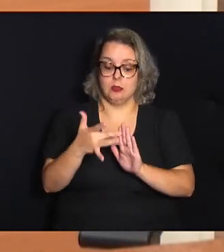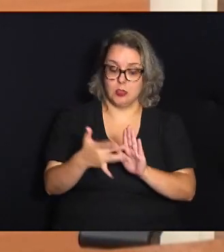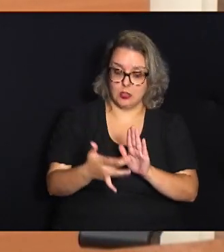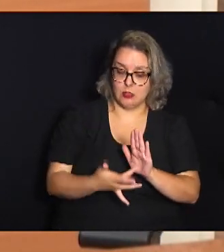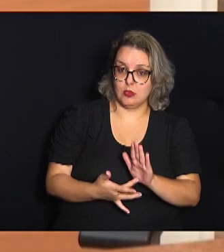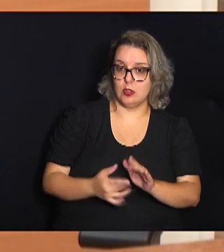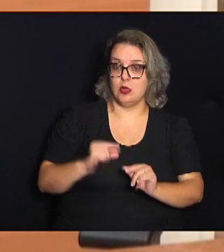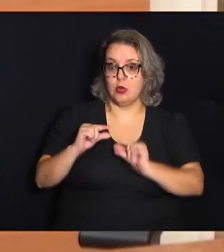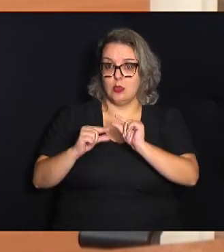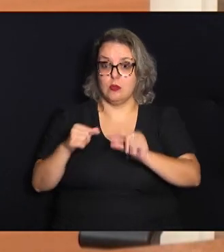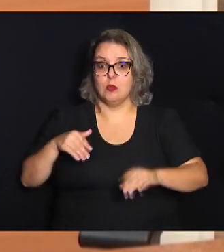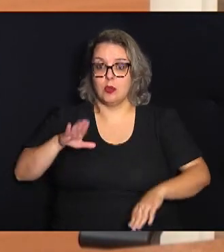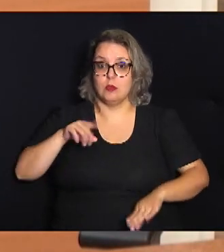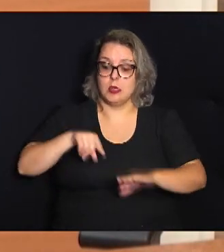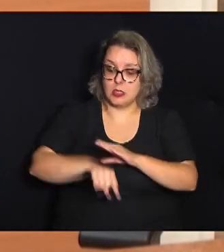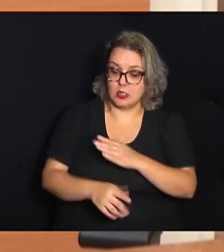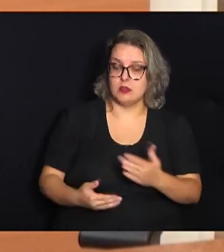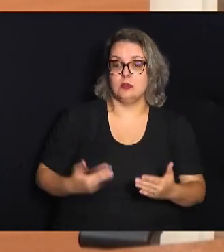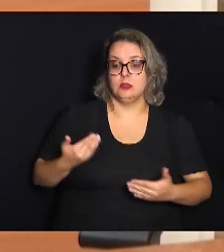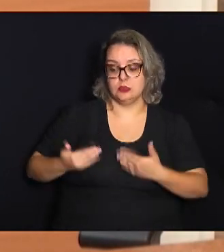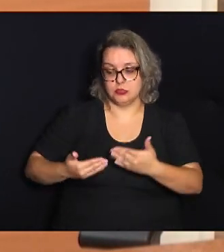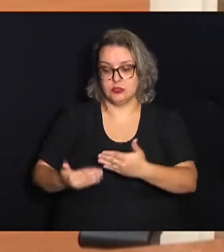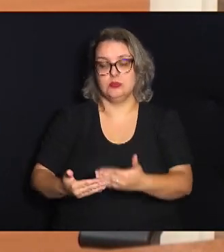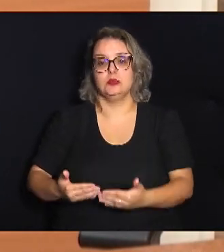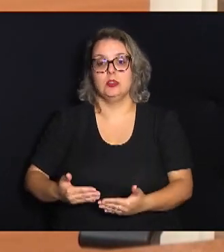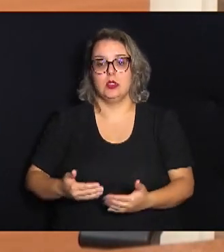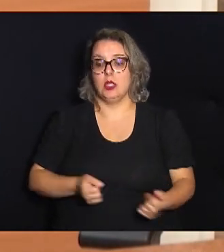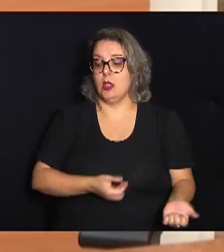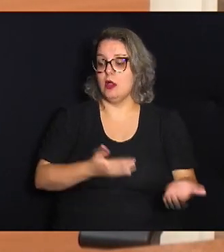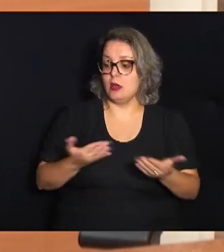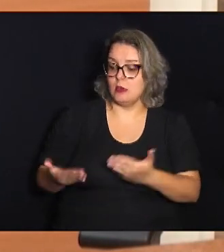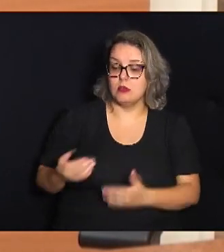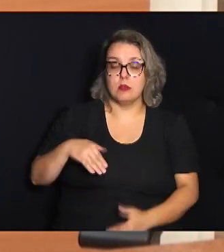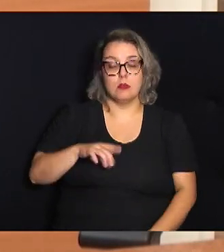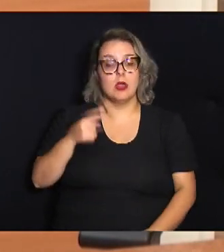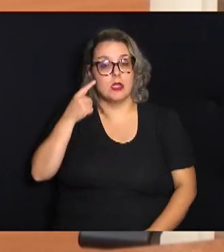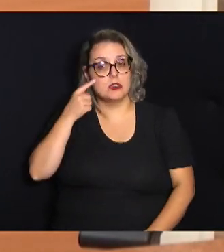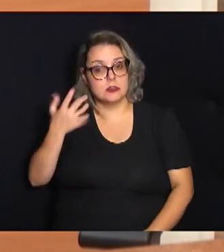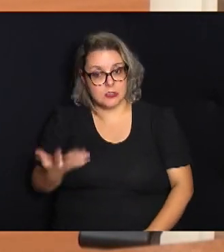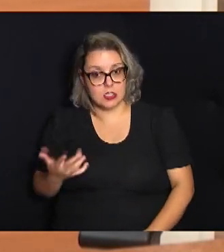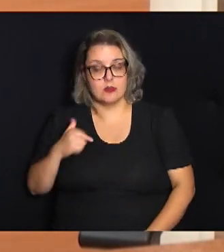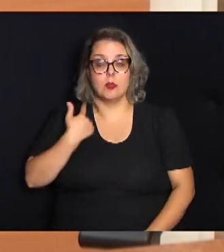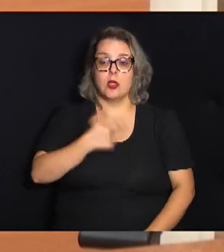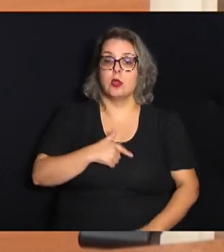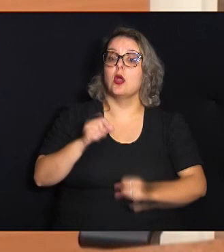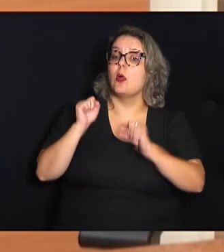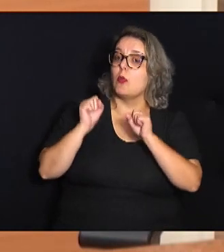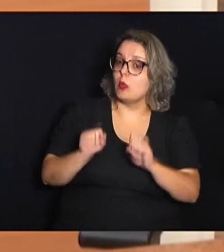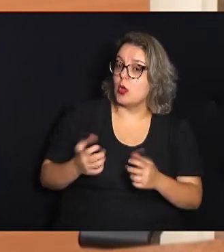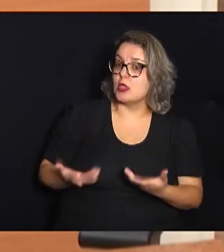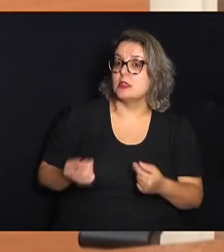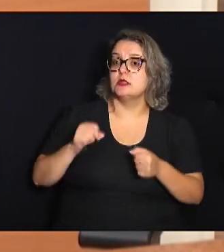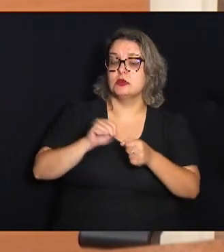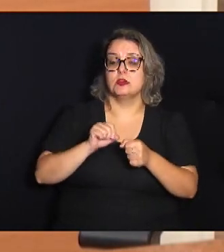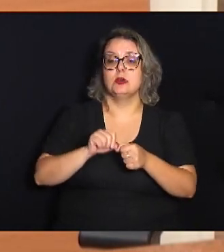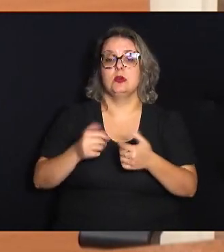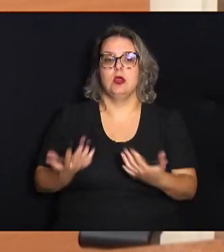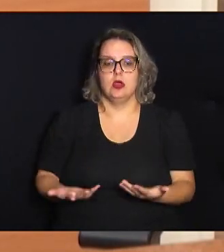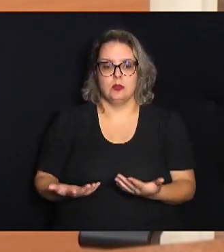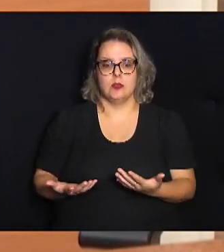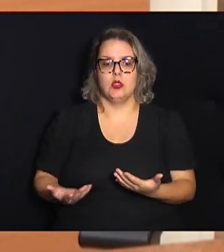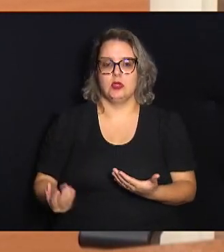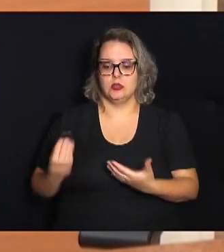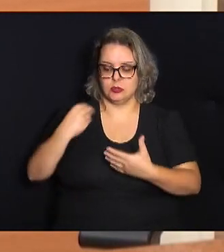pouco mais avançada, avançar ela mais, apresentar mais ideias, para que a gente possa realmente fazer